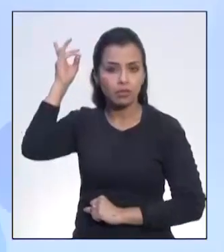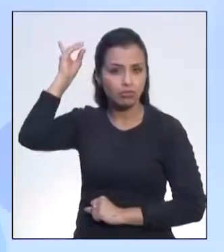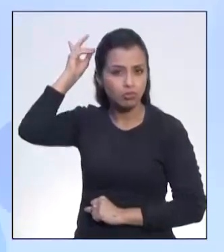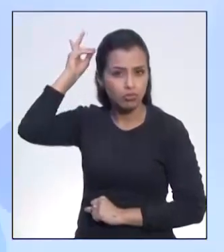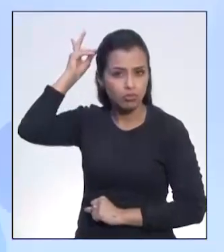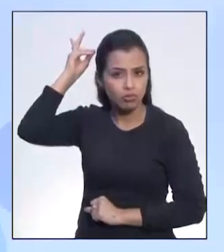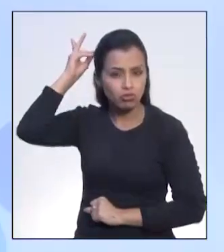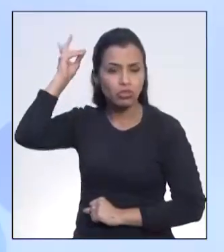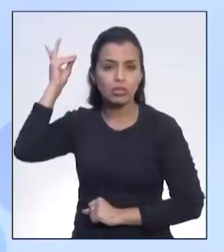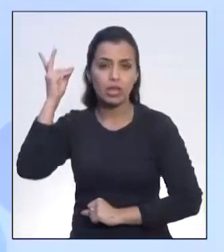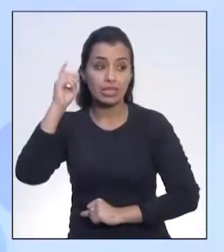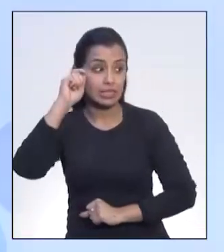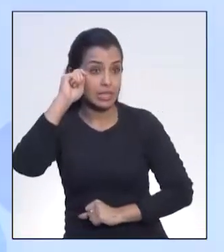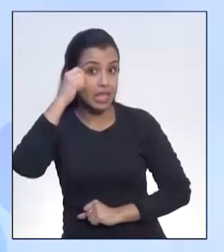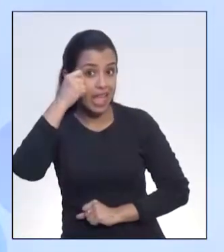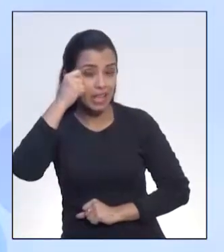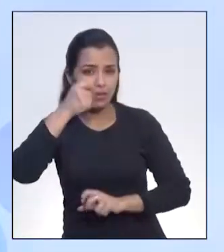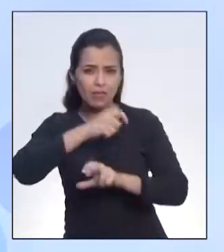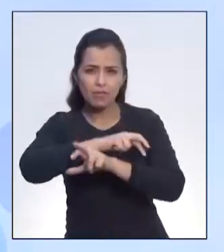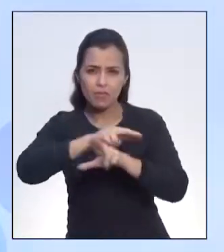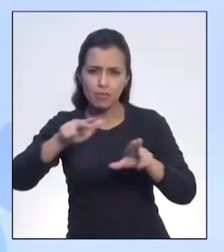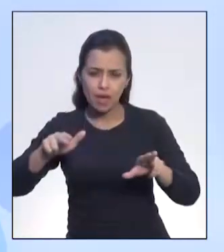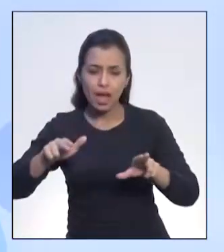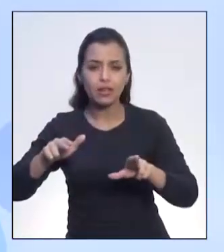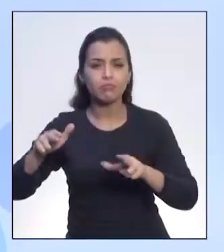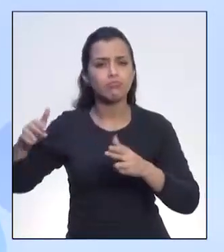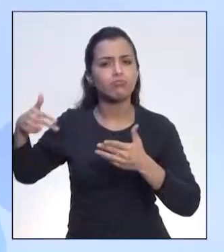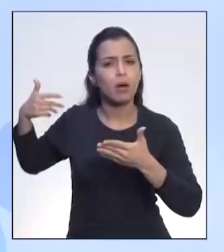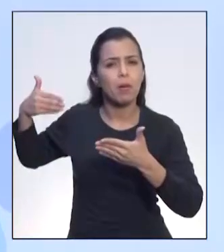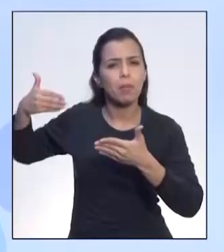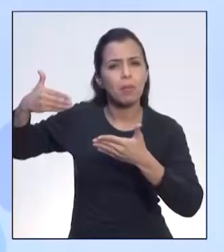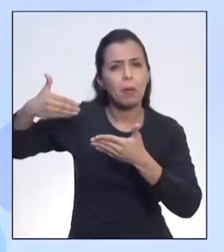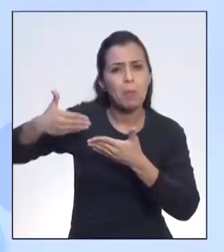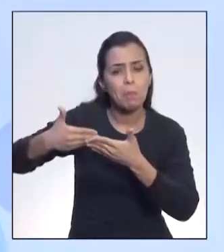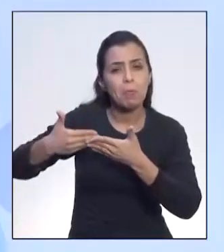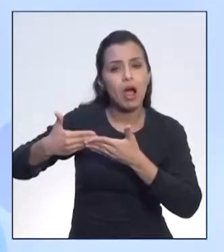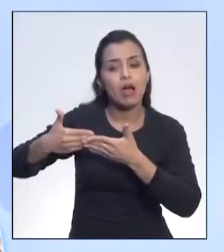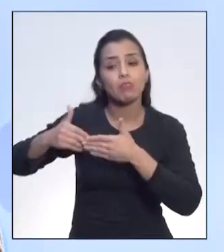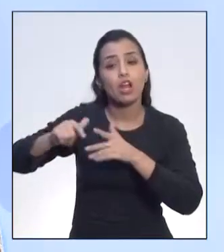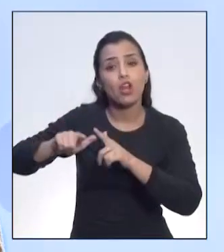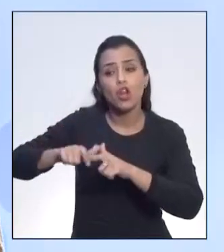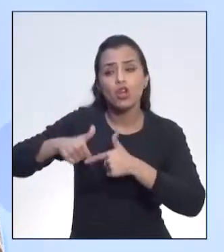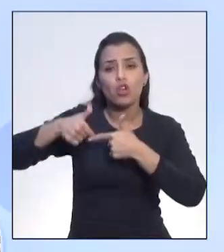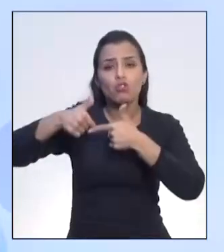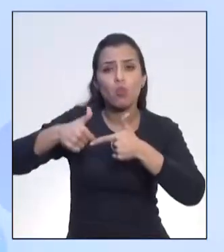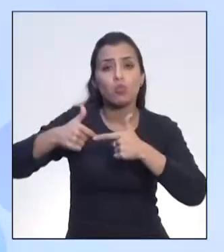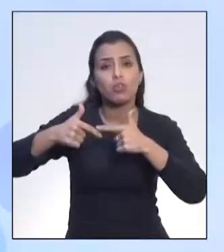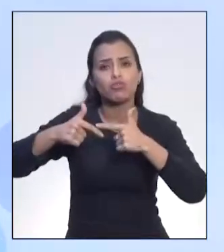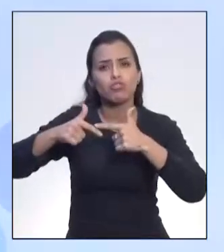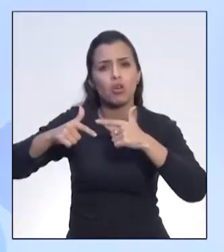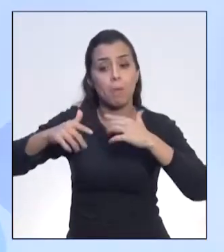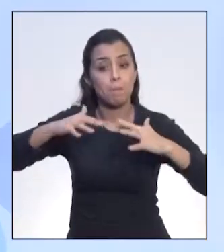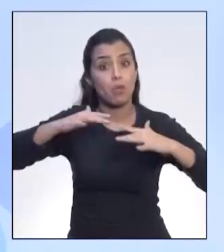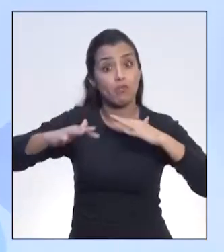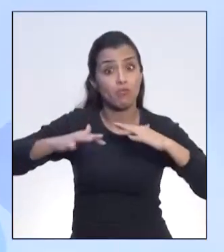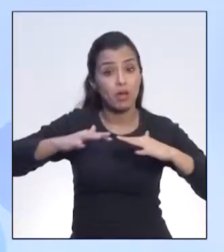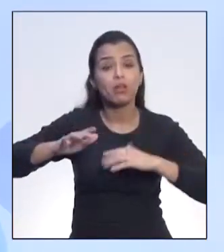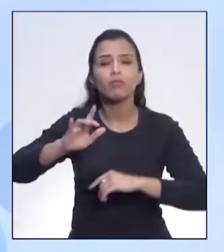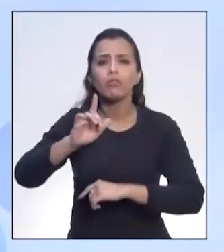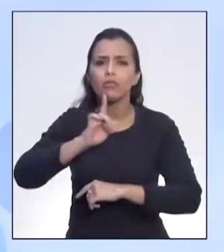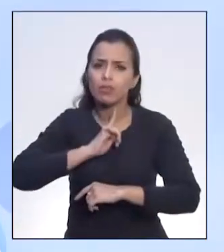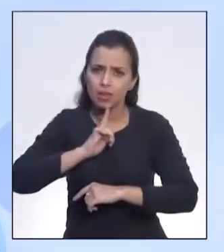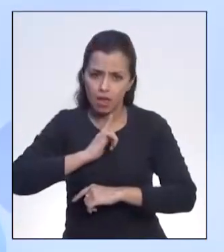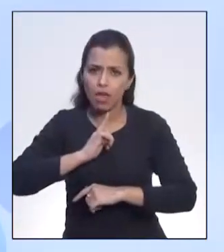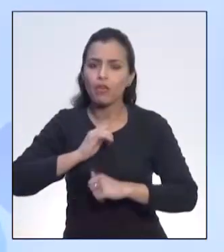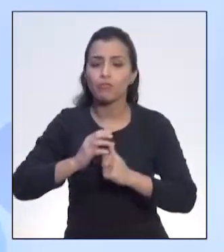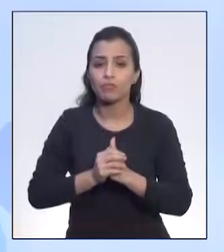diversas áreas da vida, diz respeito ao conjunto de lutas que os movimentos sociais produzem ao longo da história.